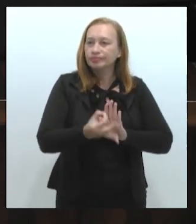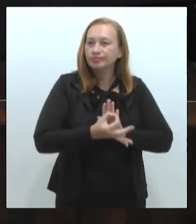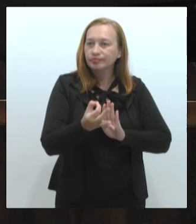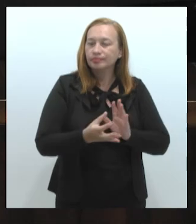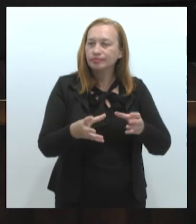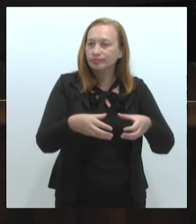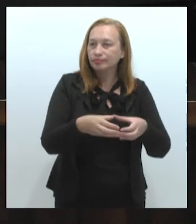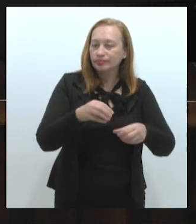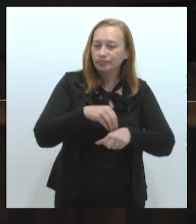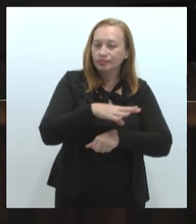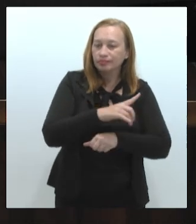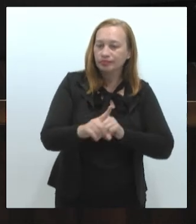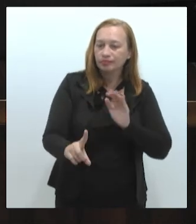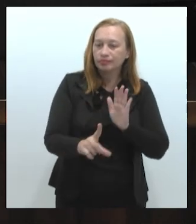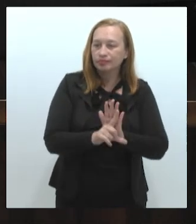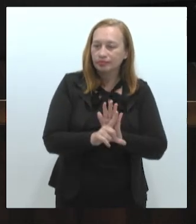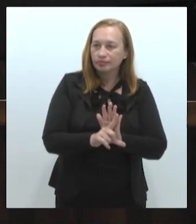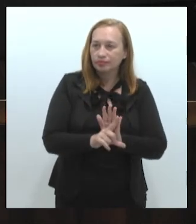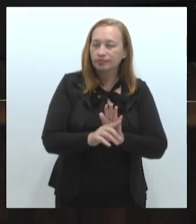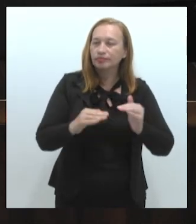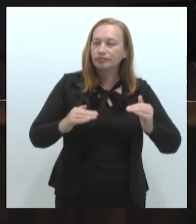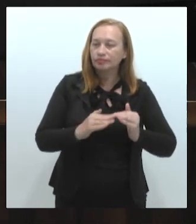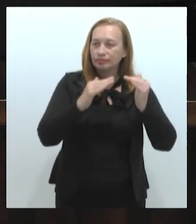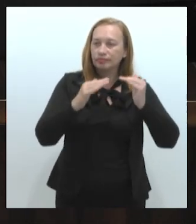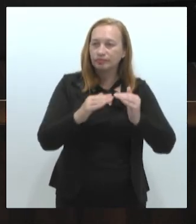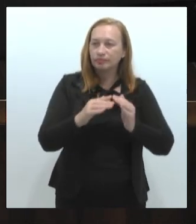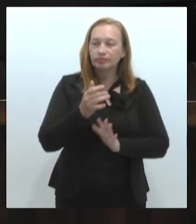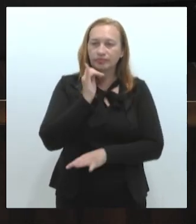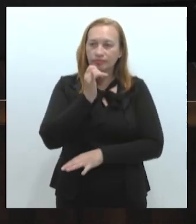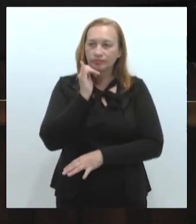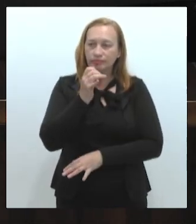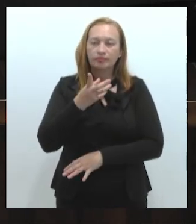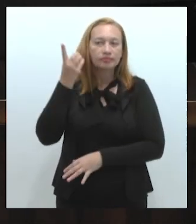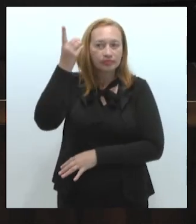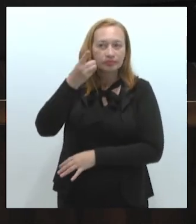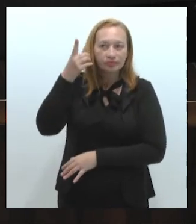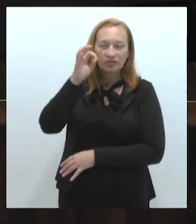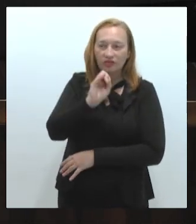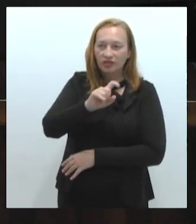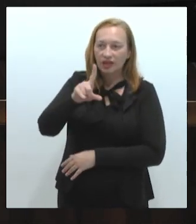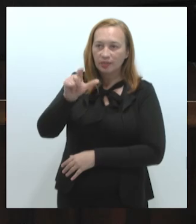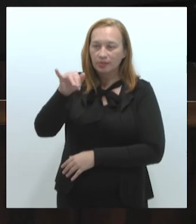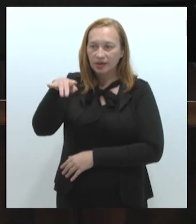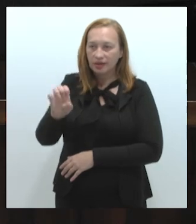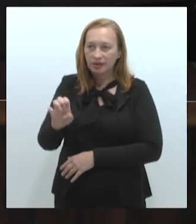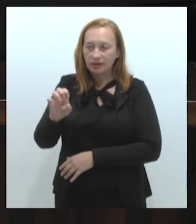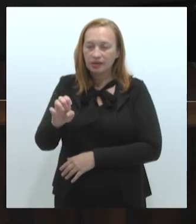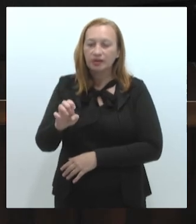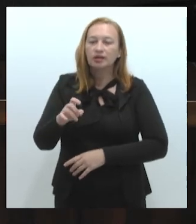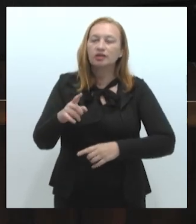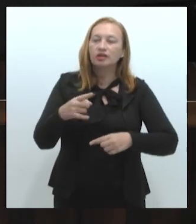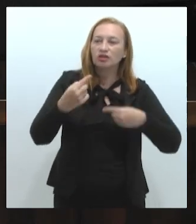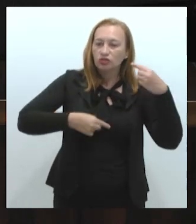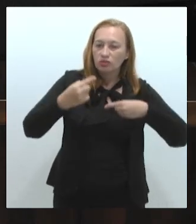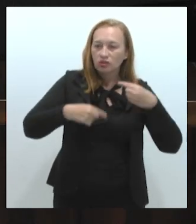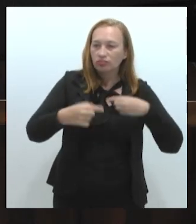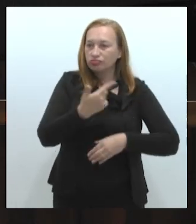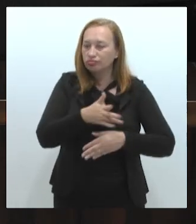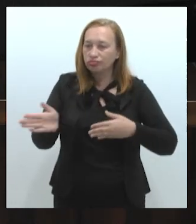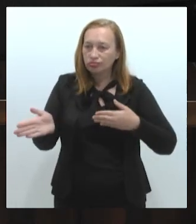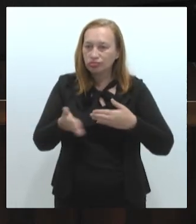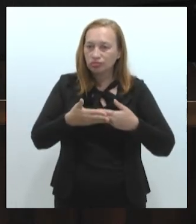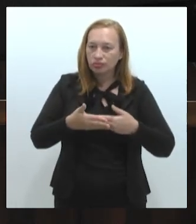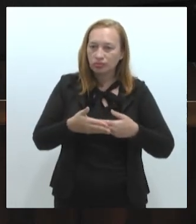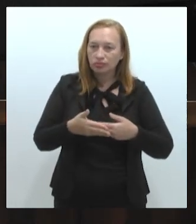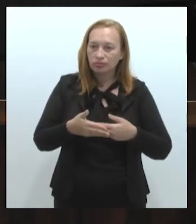Comissão de Indicações Legislativas favorável à relatoria do deputado Felipe Soares. Em discussão, não havendo quem